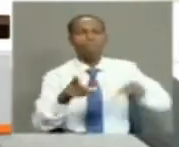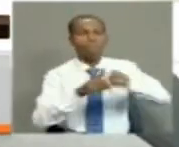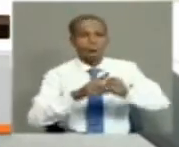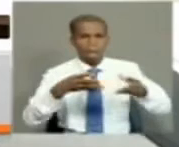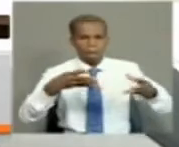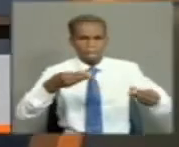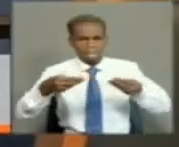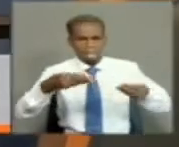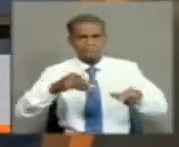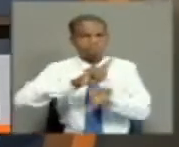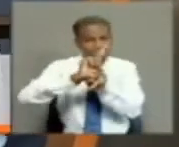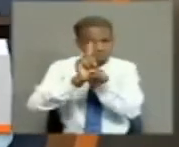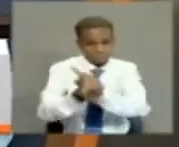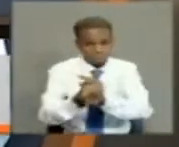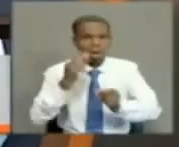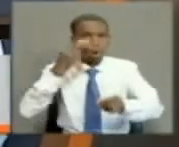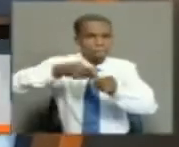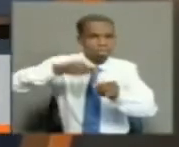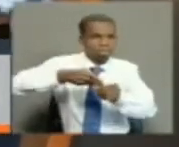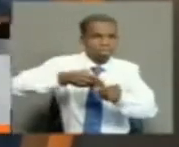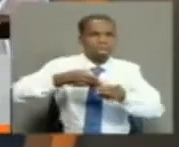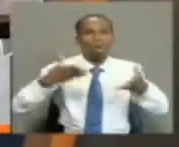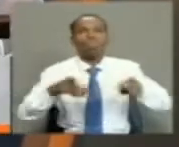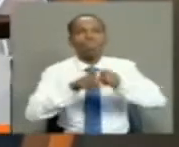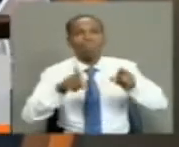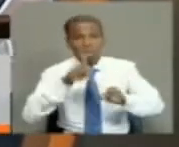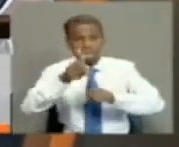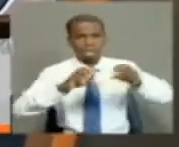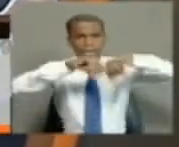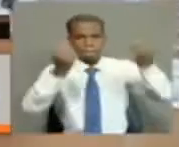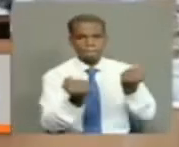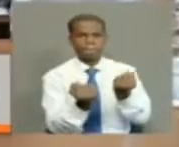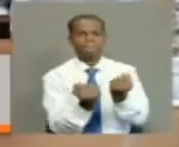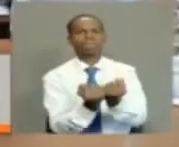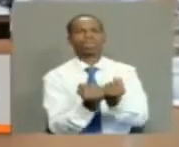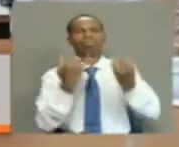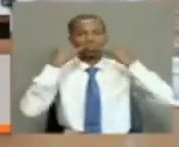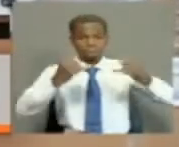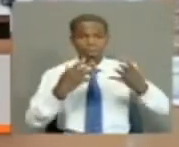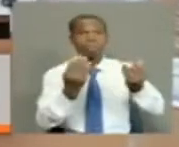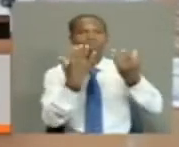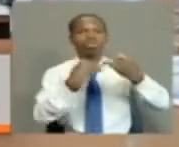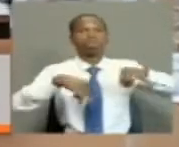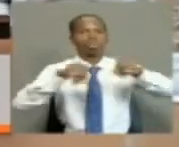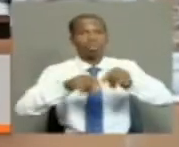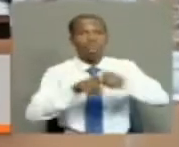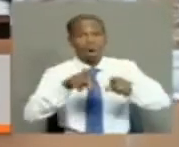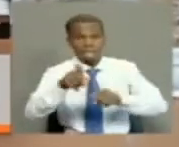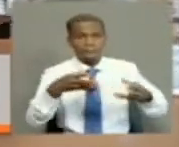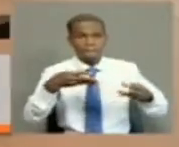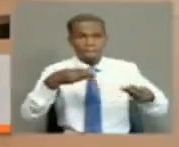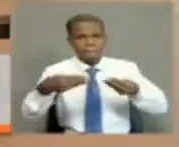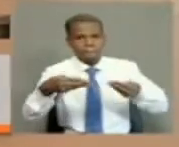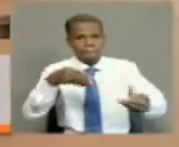em combustíveis. A presidente da Agência Nacional de Resíduos disse ser fundamental aproveitar o plástico para